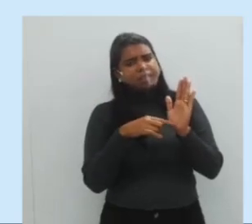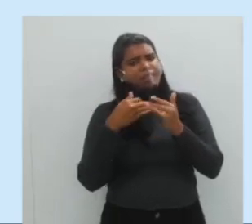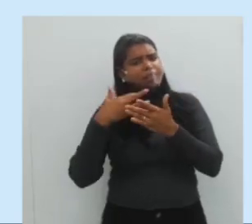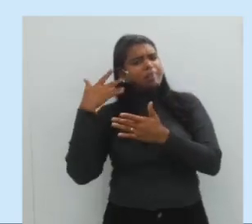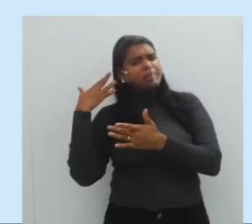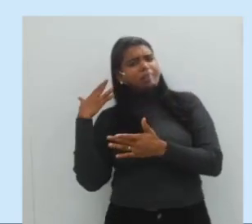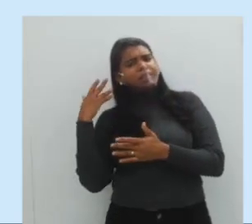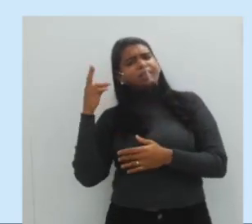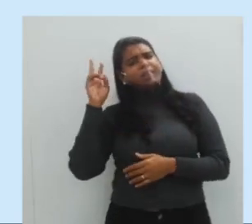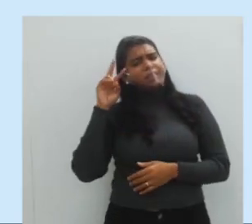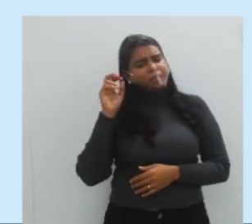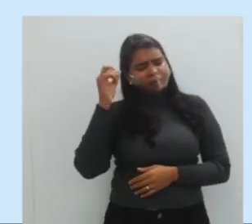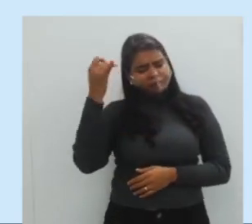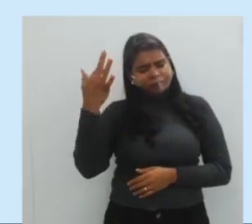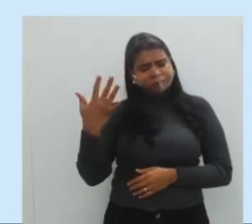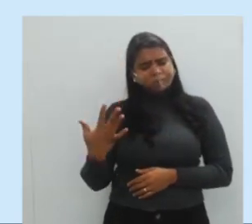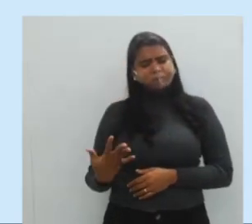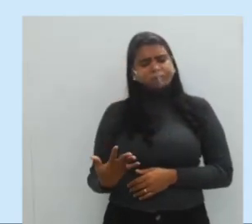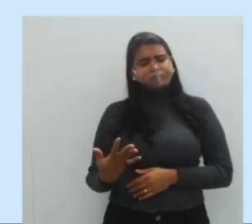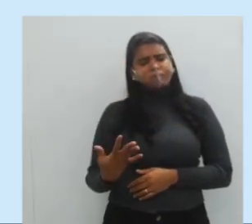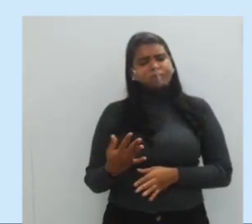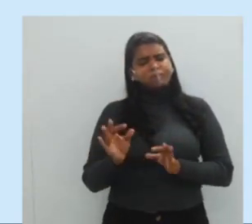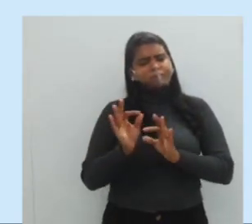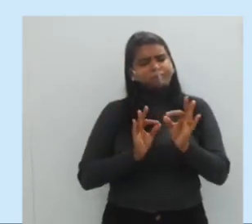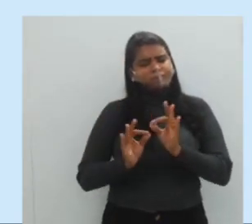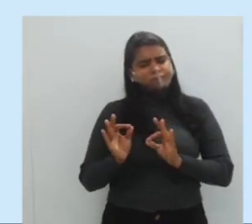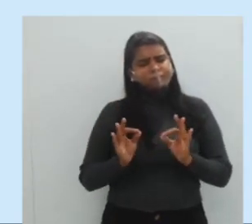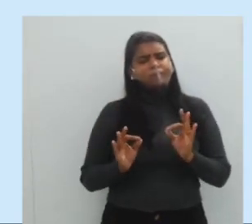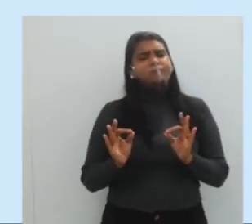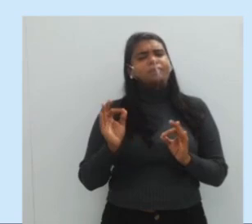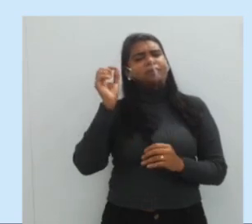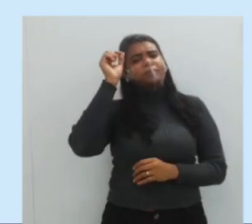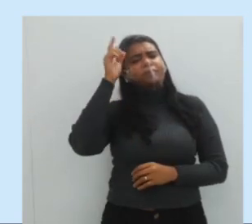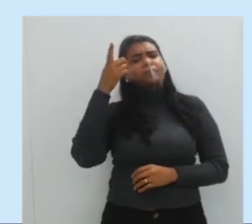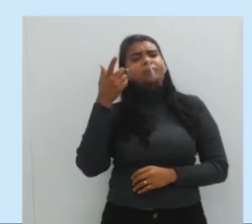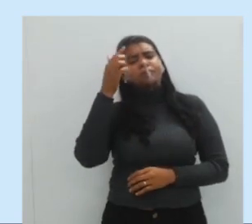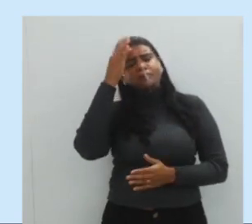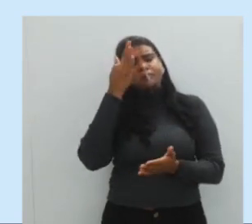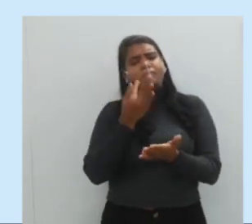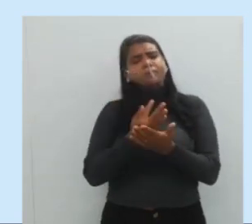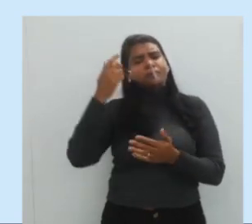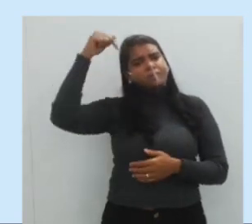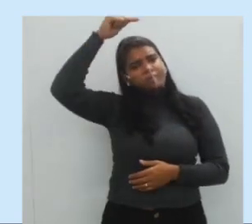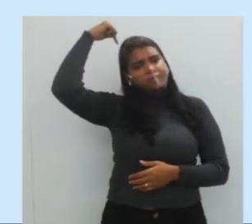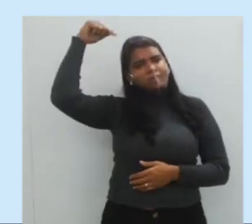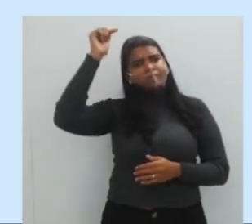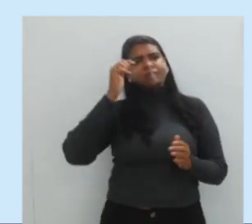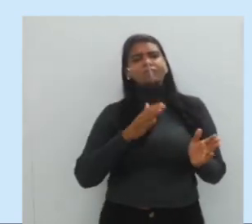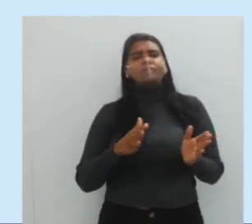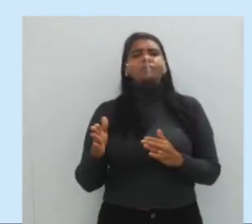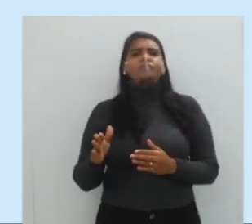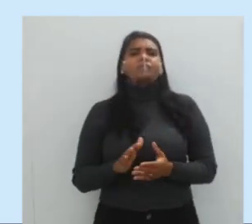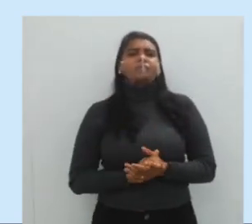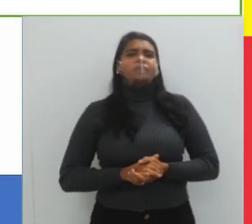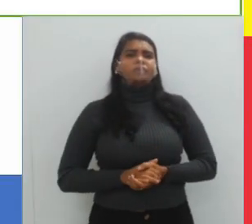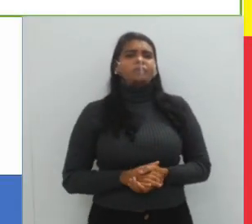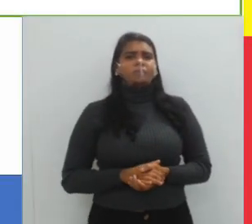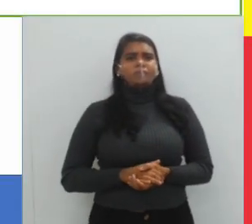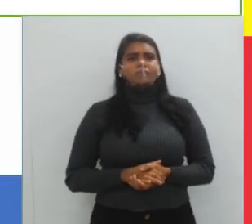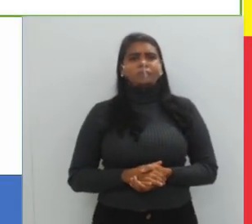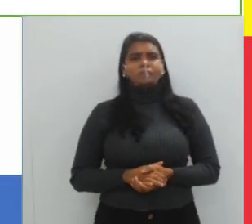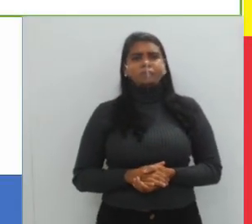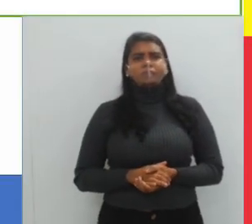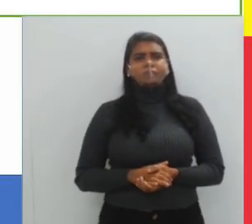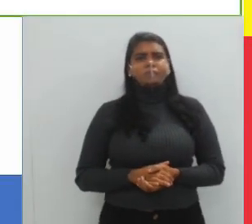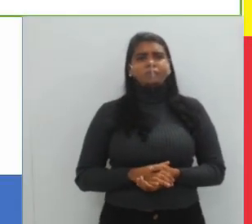há um histórico por detrás, há uma construção de uma narrativa que é sagrada. Vamos adiante. Nós